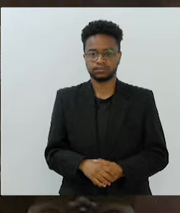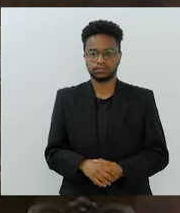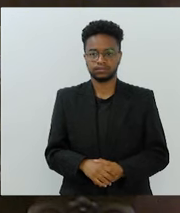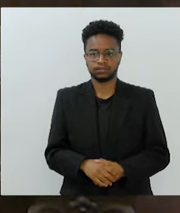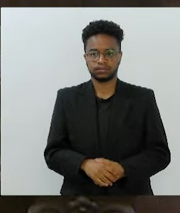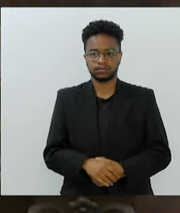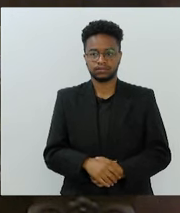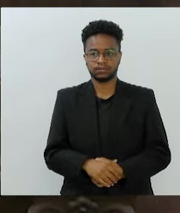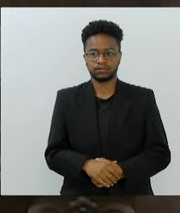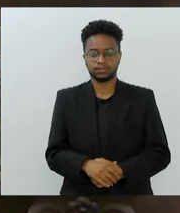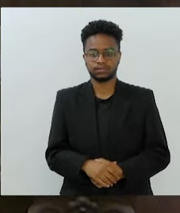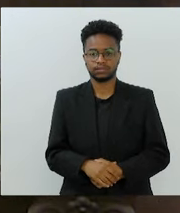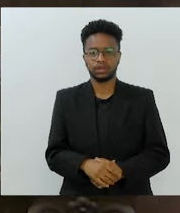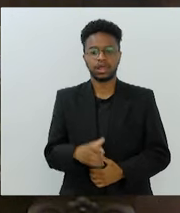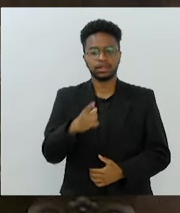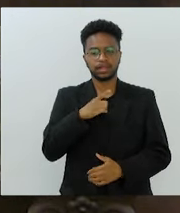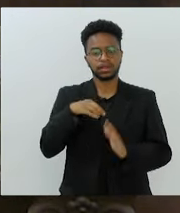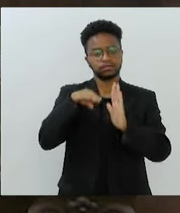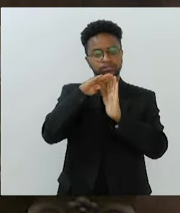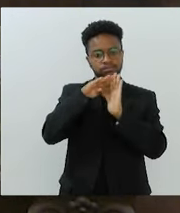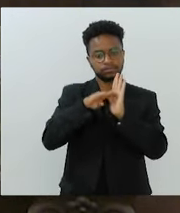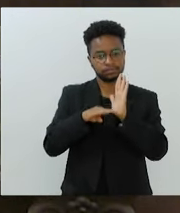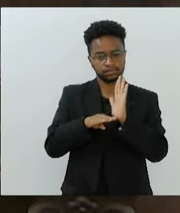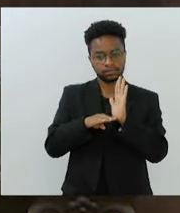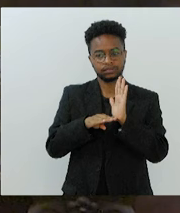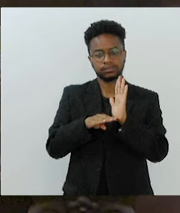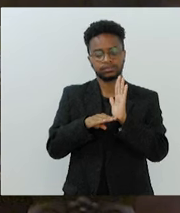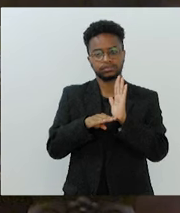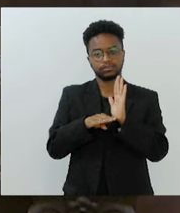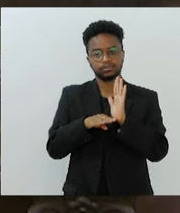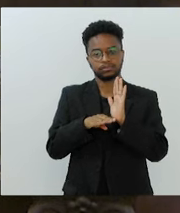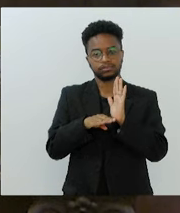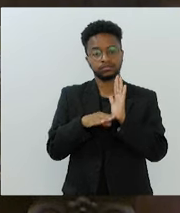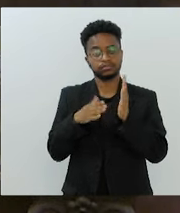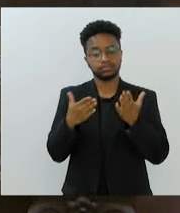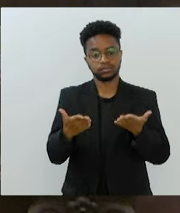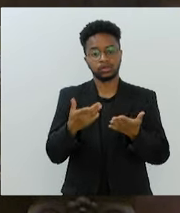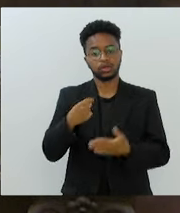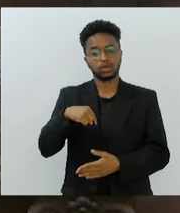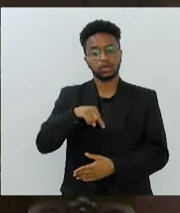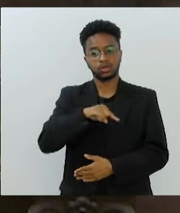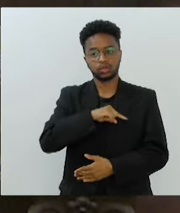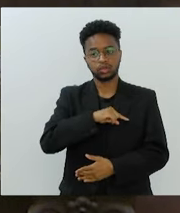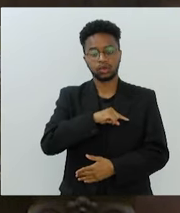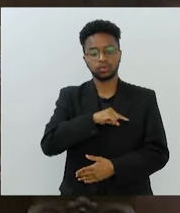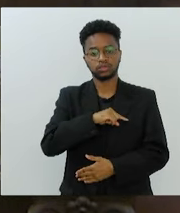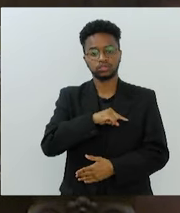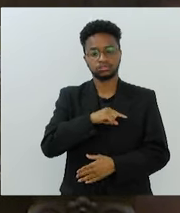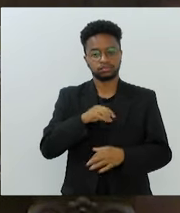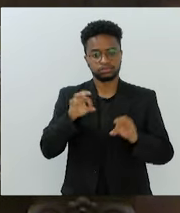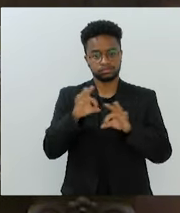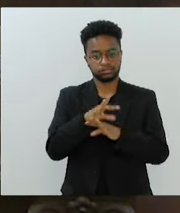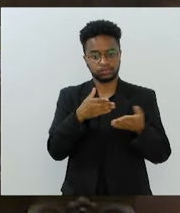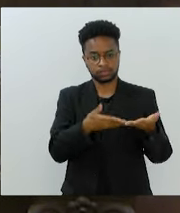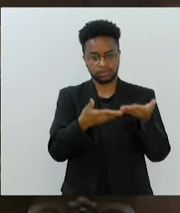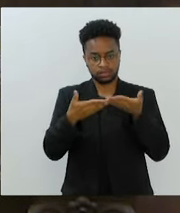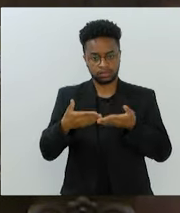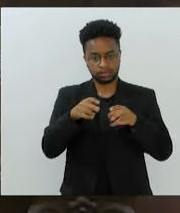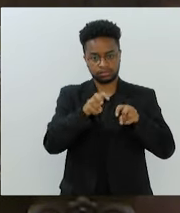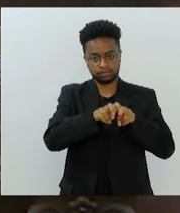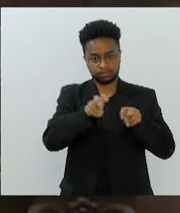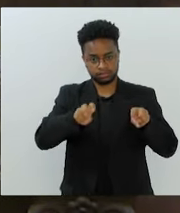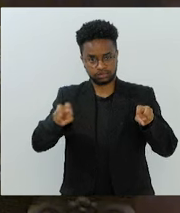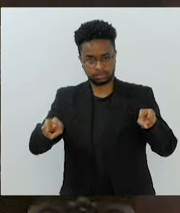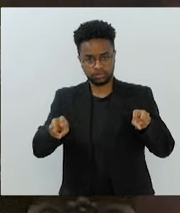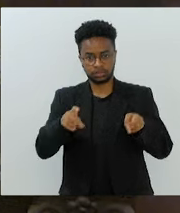os rituais todos, e aqui nós vamos, uma vez composta a mesa, nós